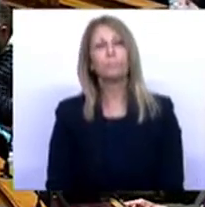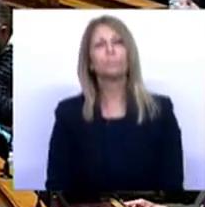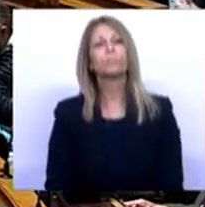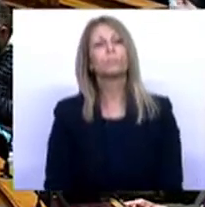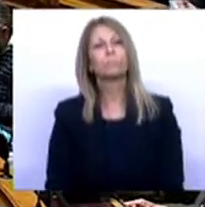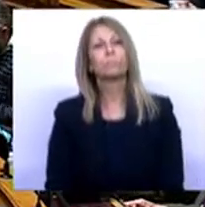Obrigado.